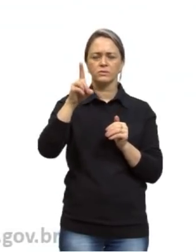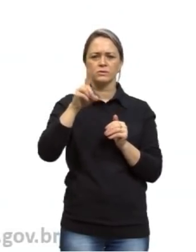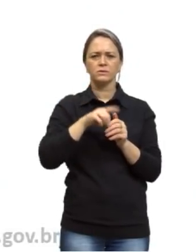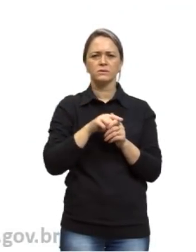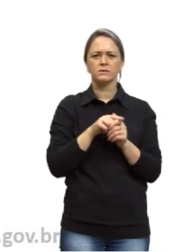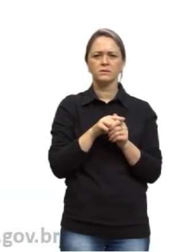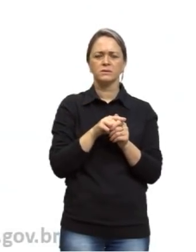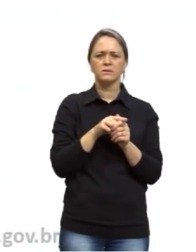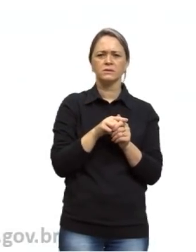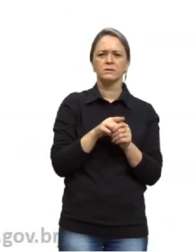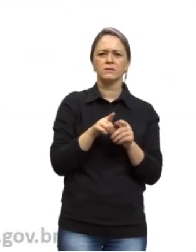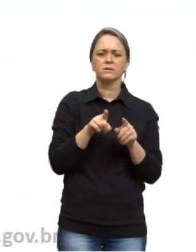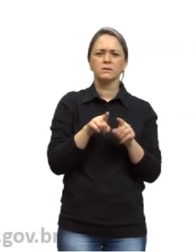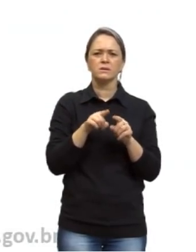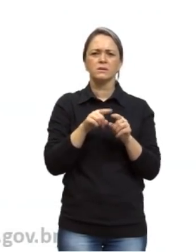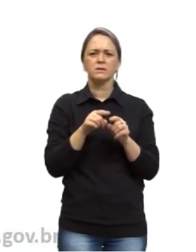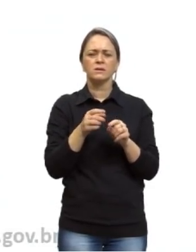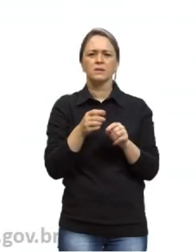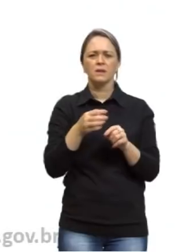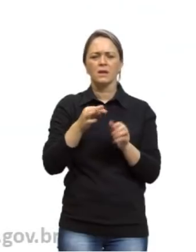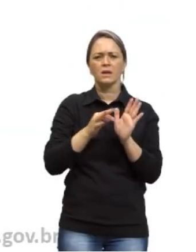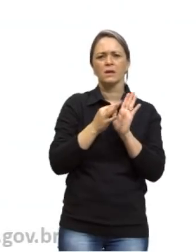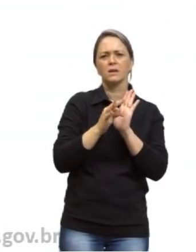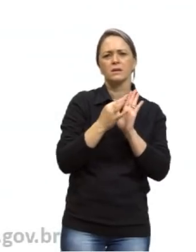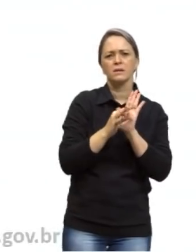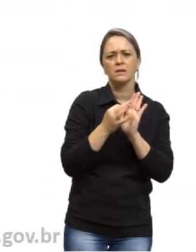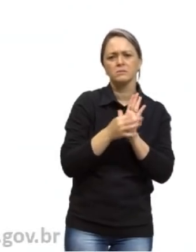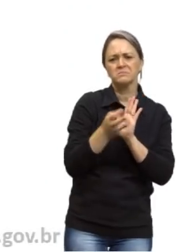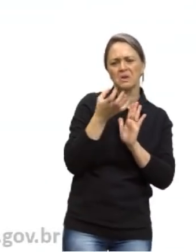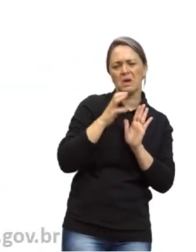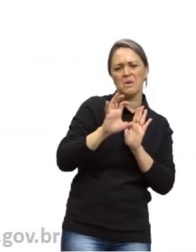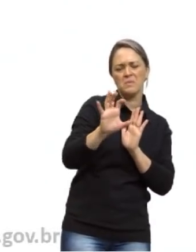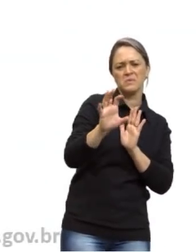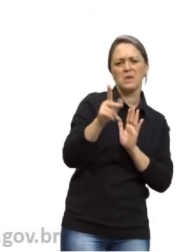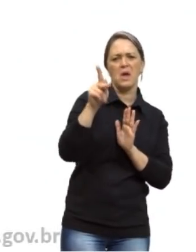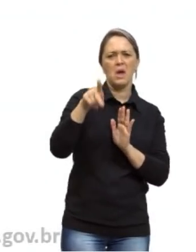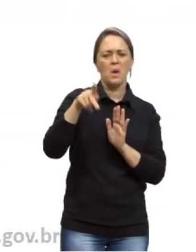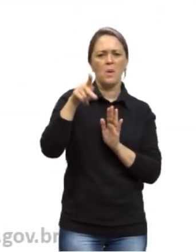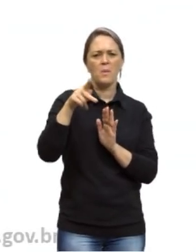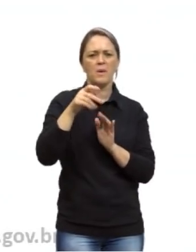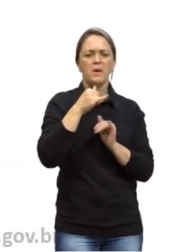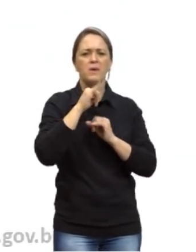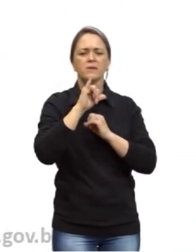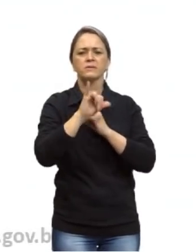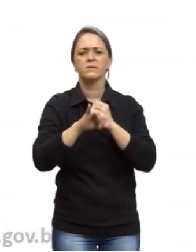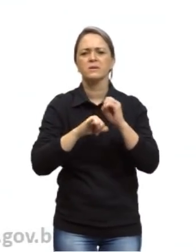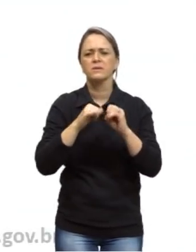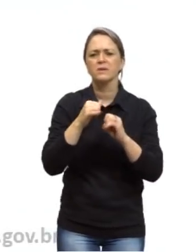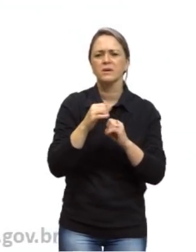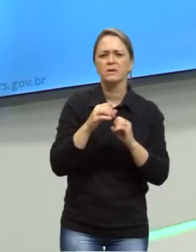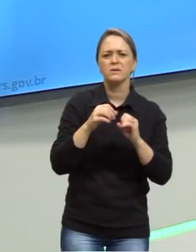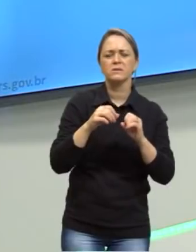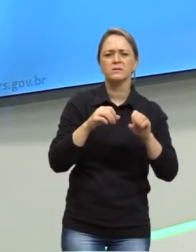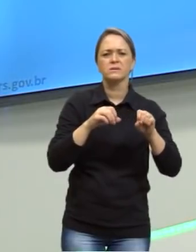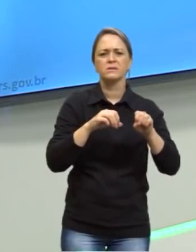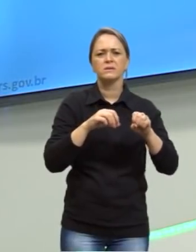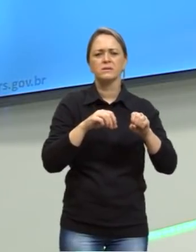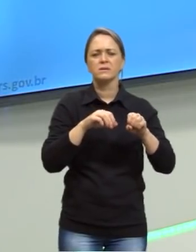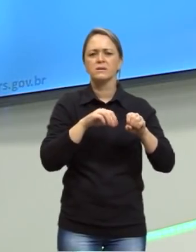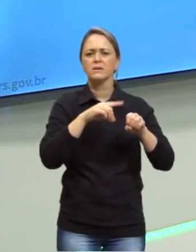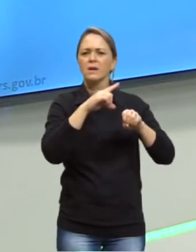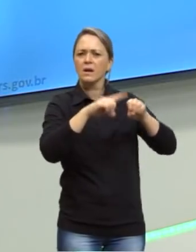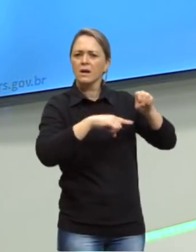chamada teoria da repulsão dos pares eletrônicos da camada de valência o que que é essa